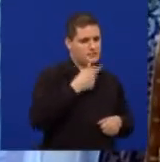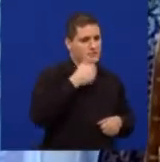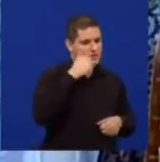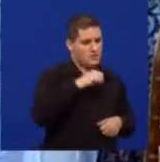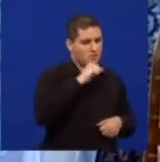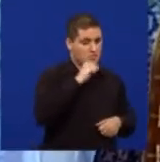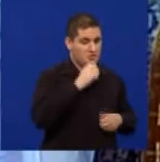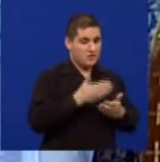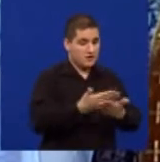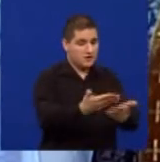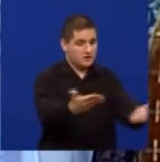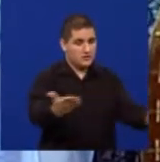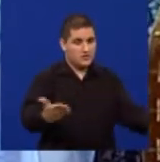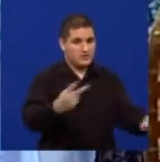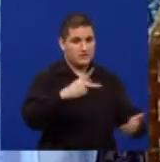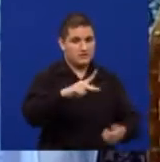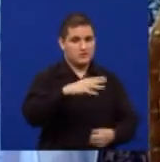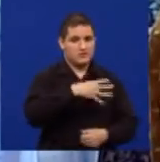acolher